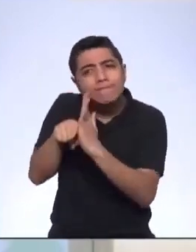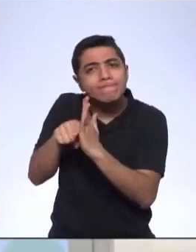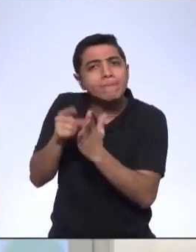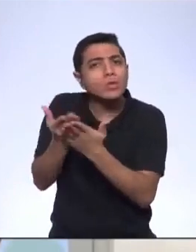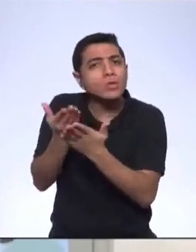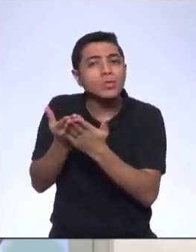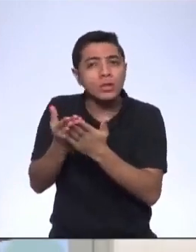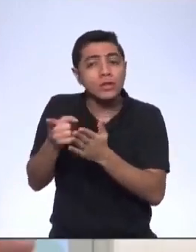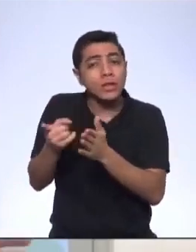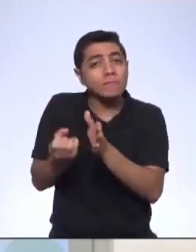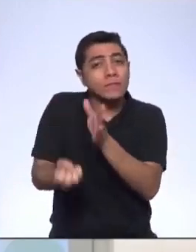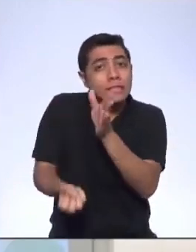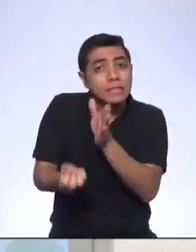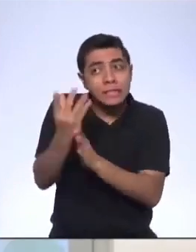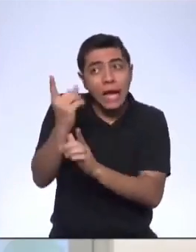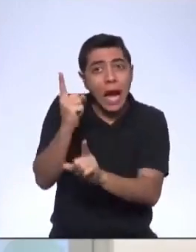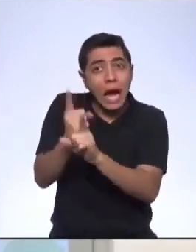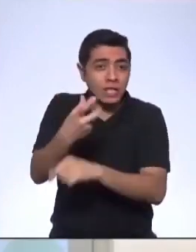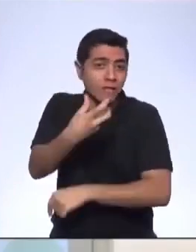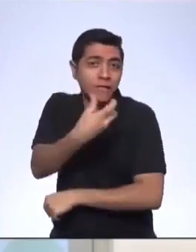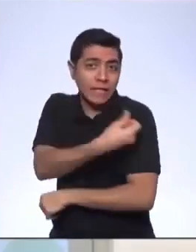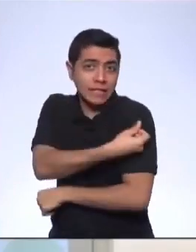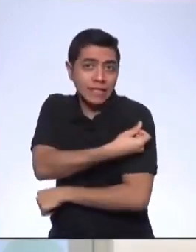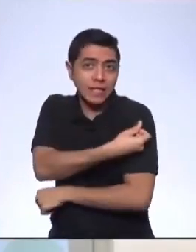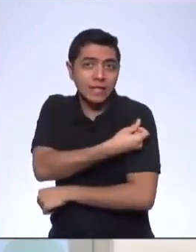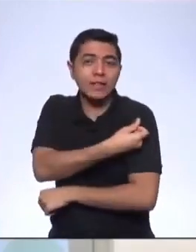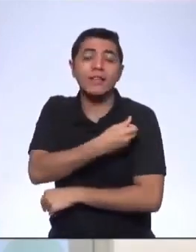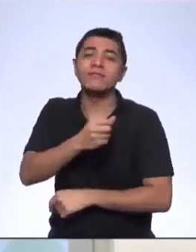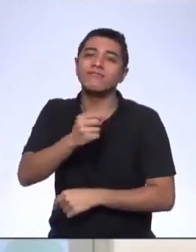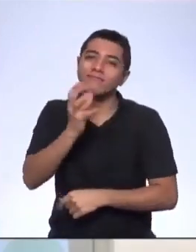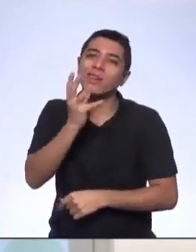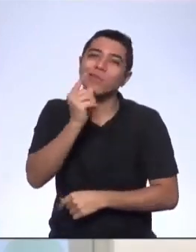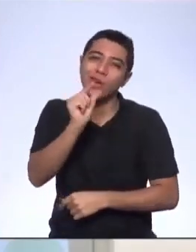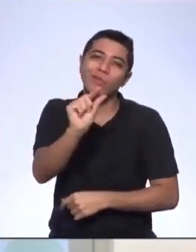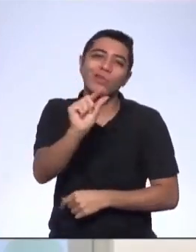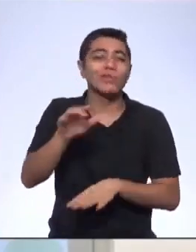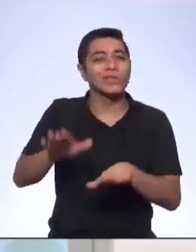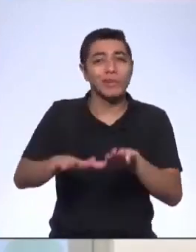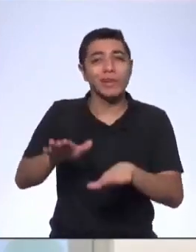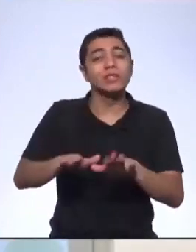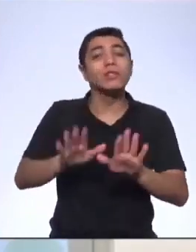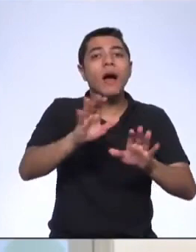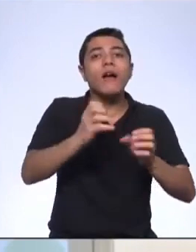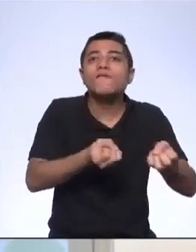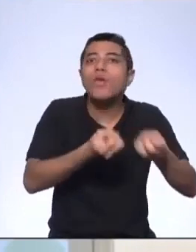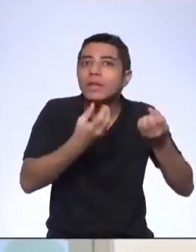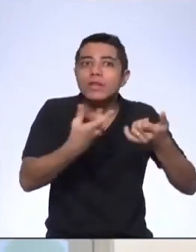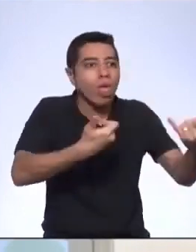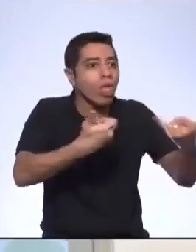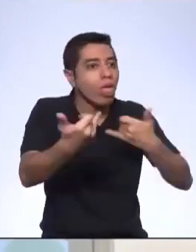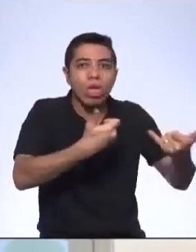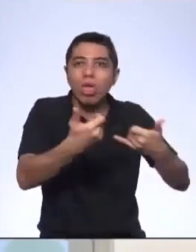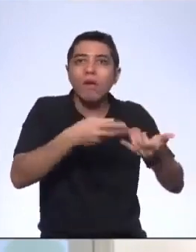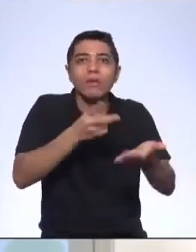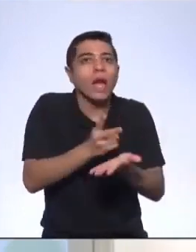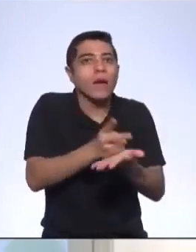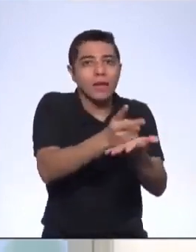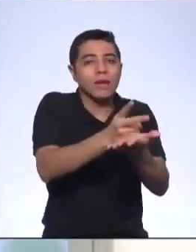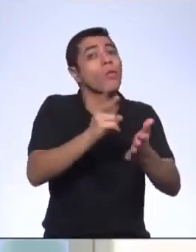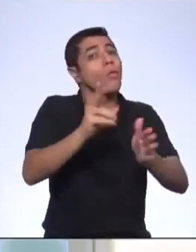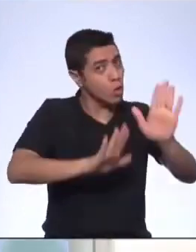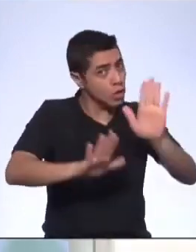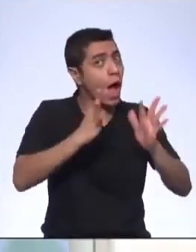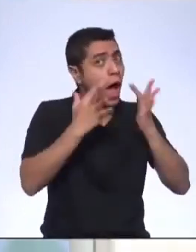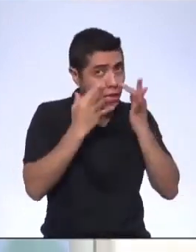pouquinho, depende da ciência também. Mas as informações, elas chegam a todo momento. Cuidado com elas. A gente vai ficando por